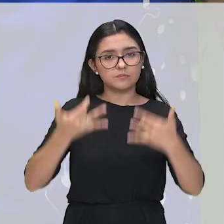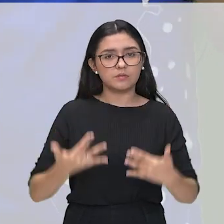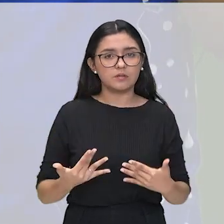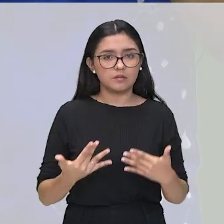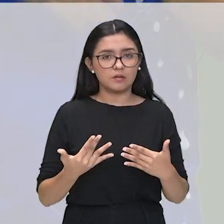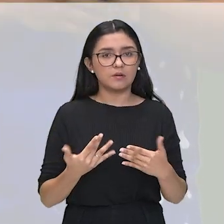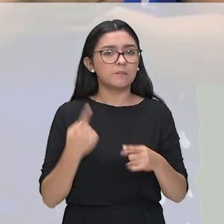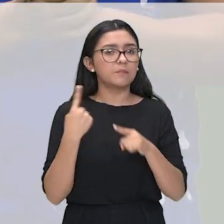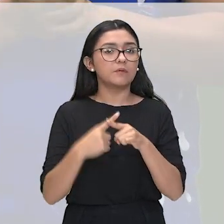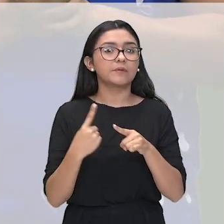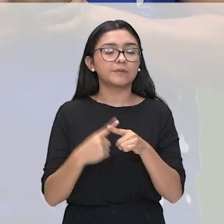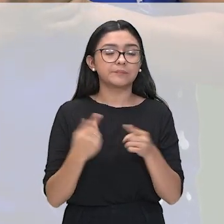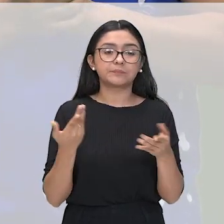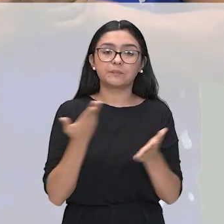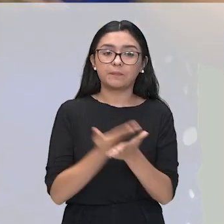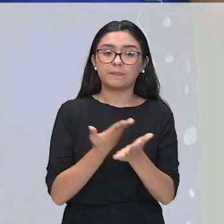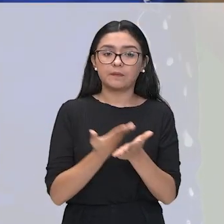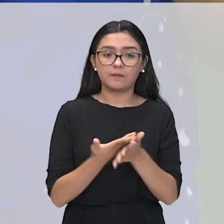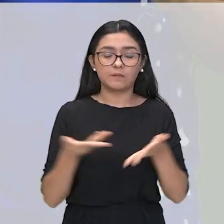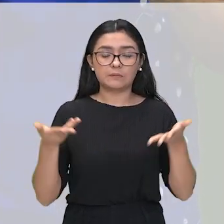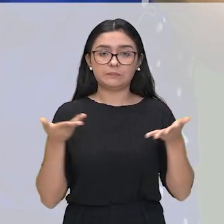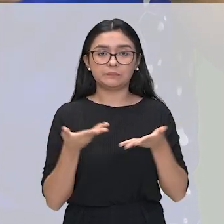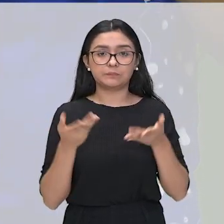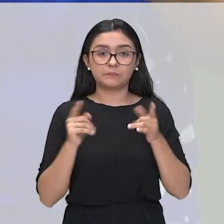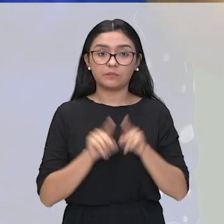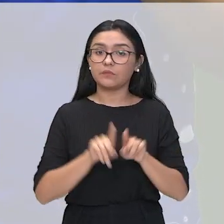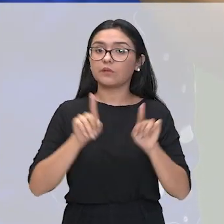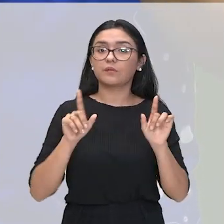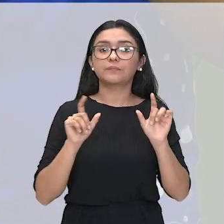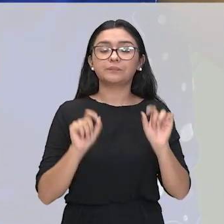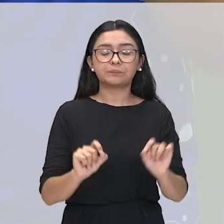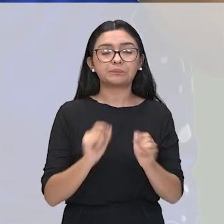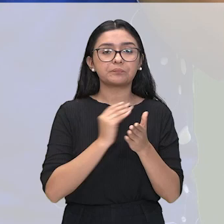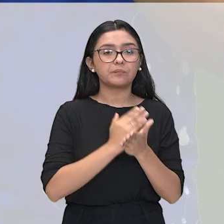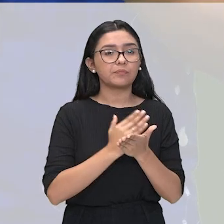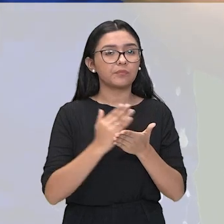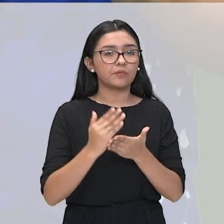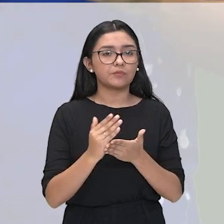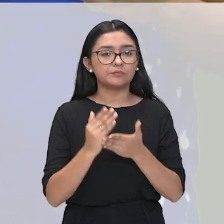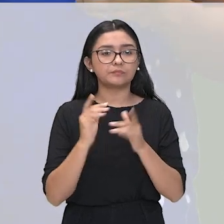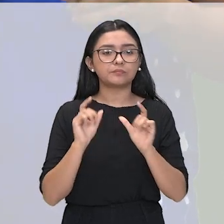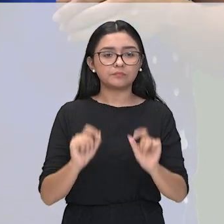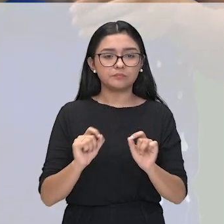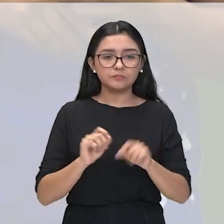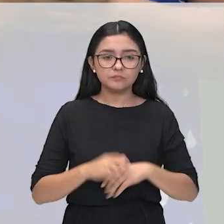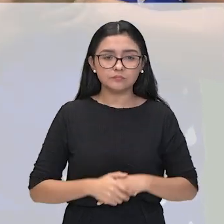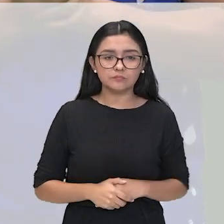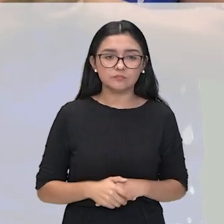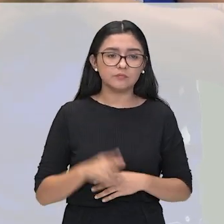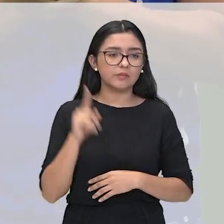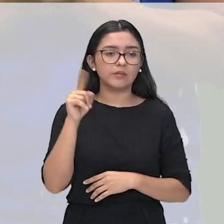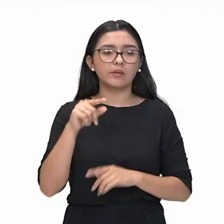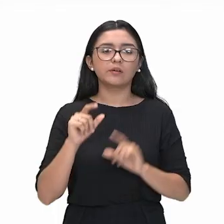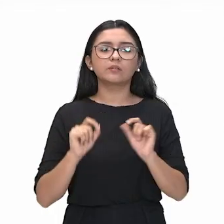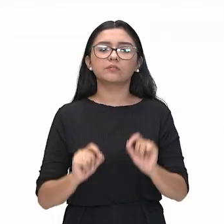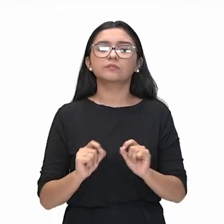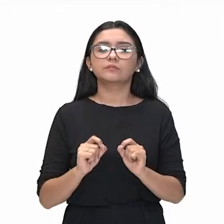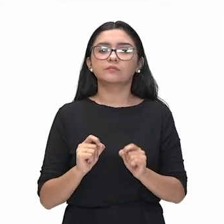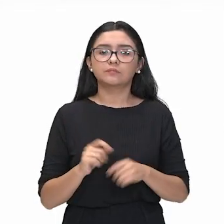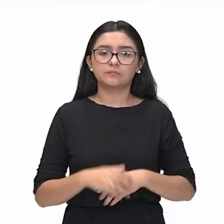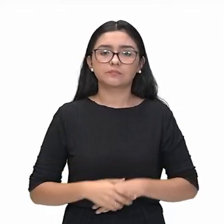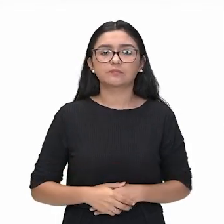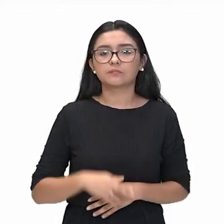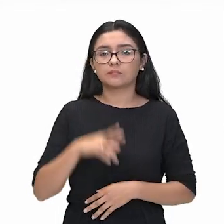hoje, tá? Até o encerramento dela. Mas para isso, vamos começar com um fenômeno, que é o fenômeno aqui da reflexão